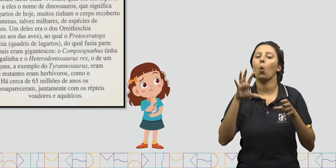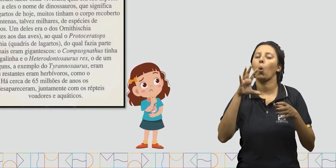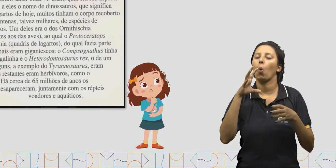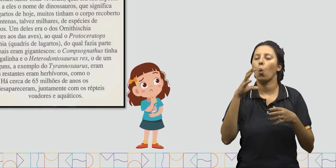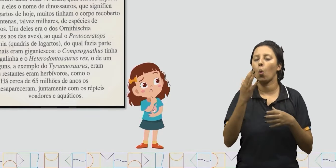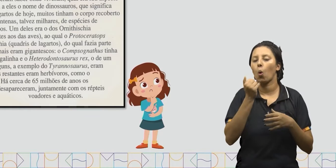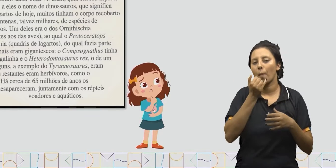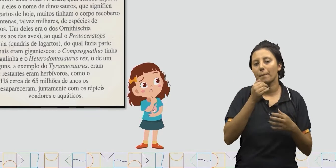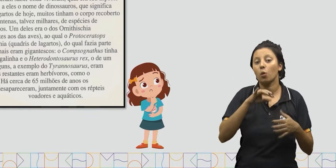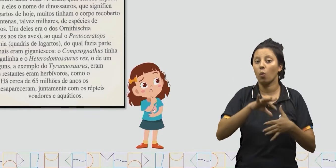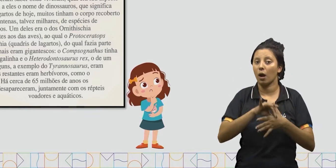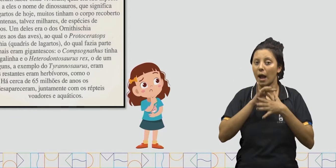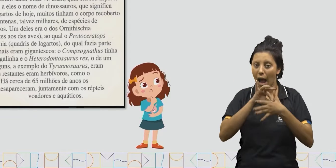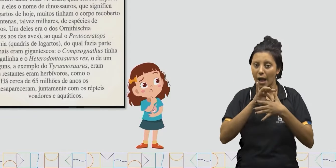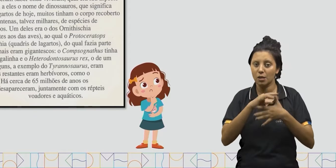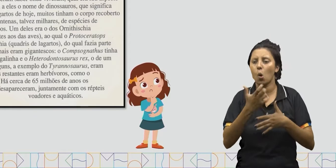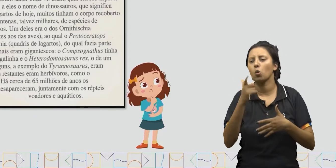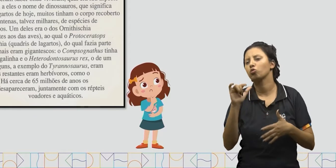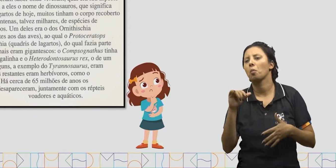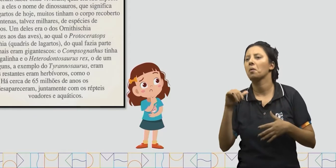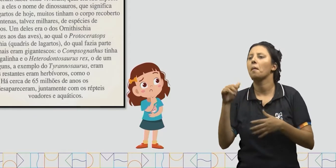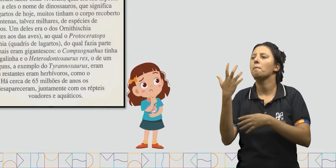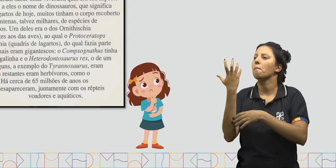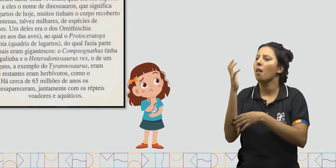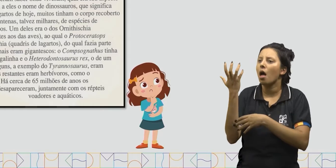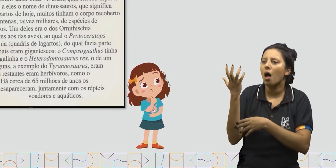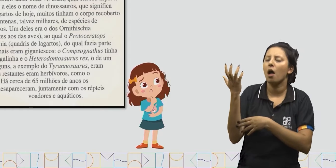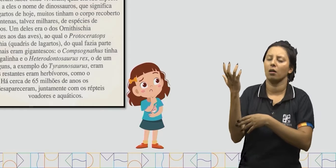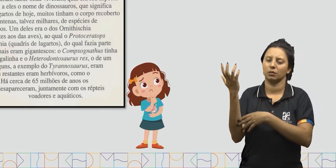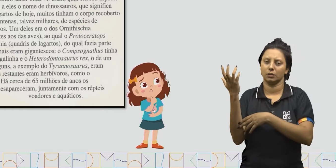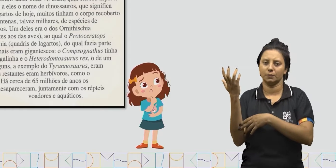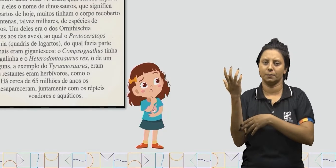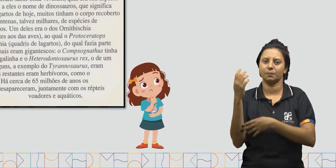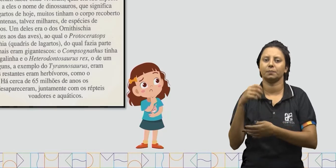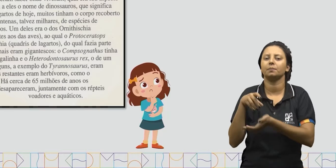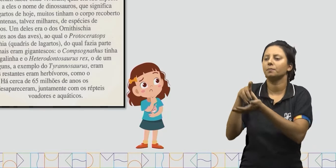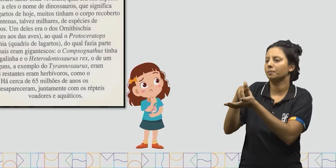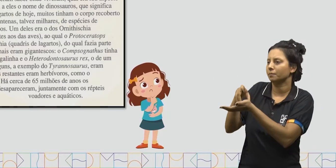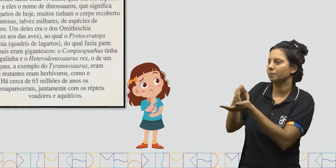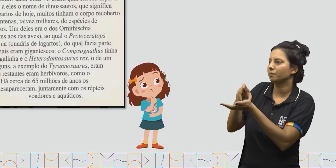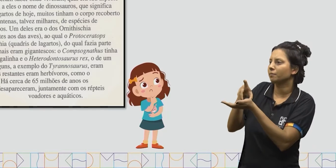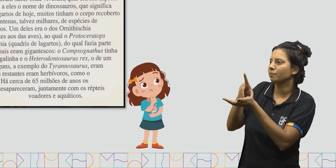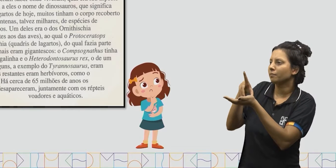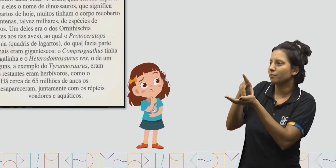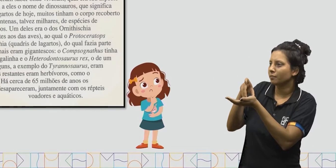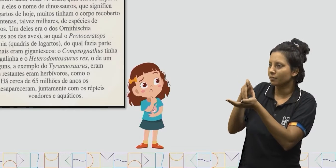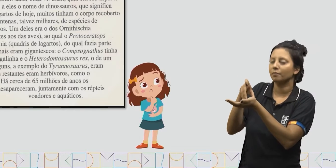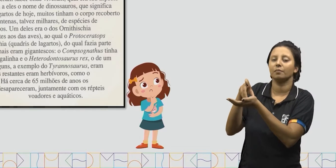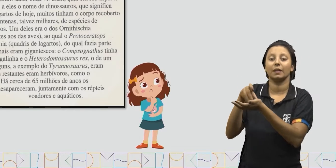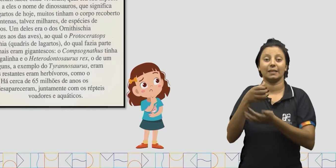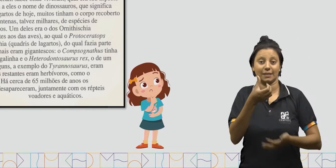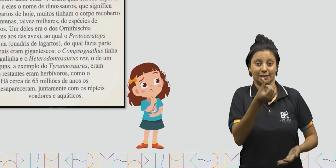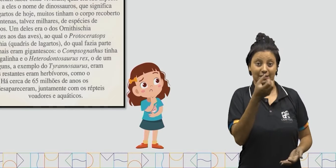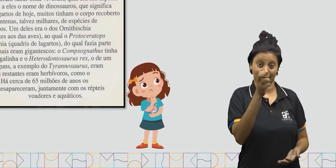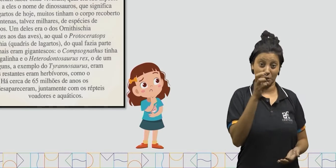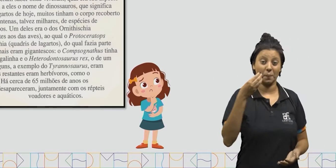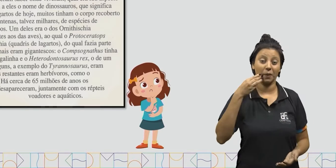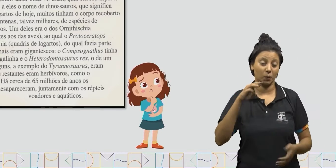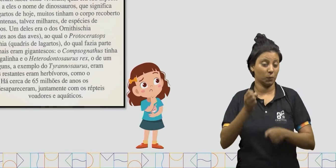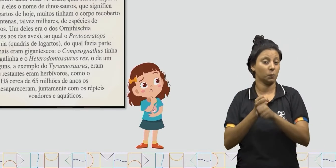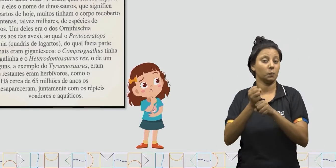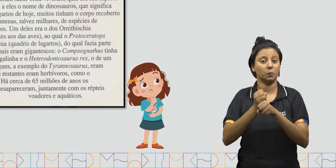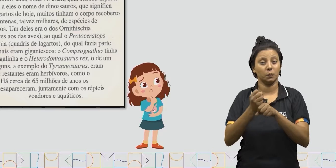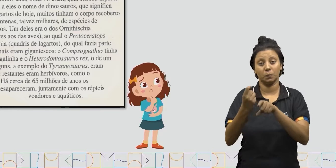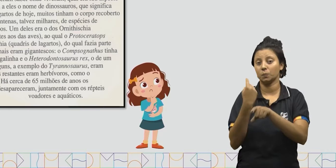Os restantes eram herbívoros, como o Estegossauro. Há cerca de 65 milhões de anos, os